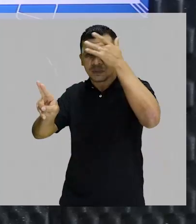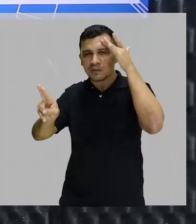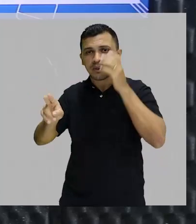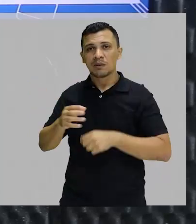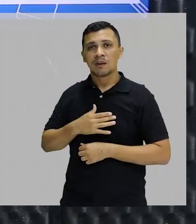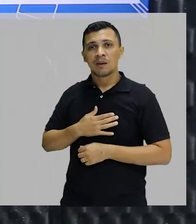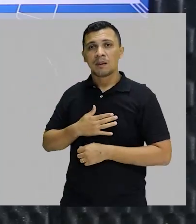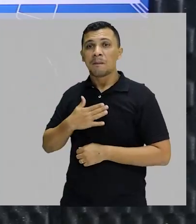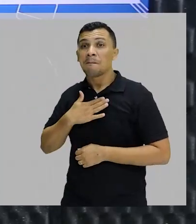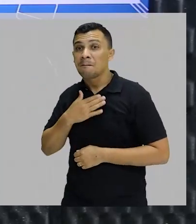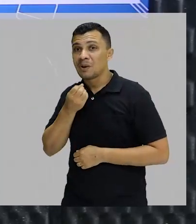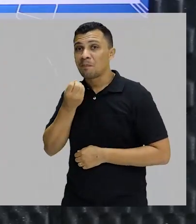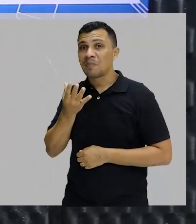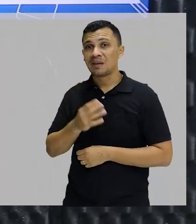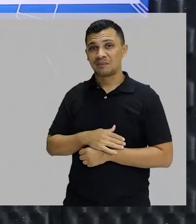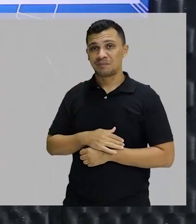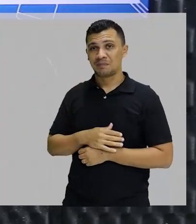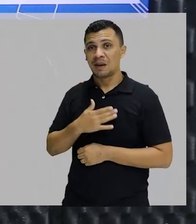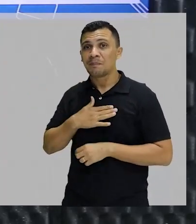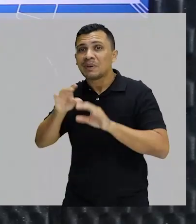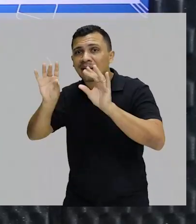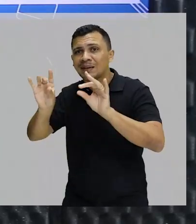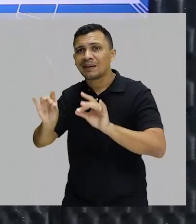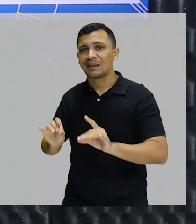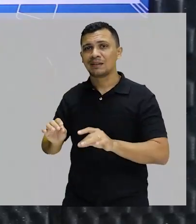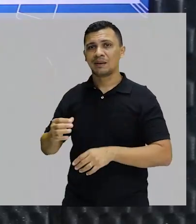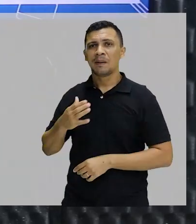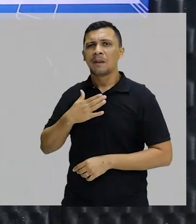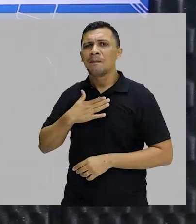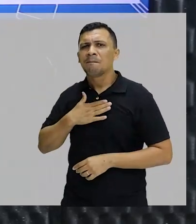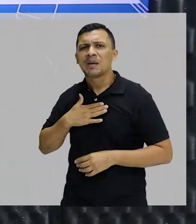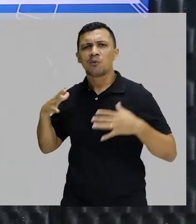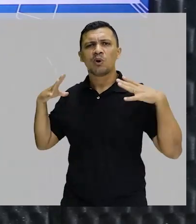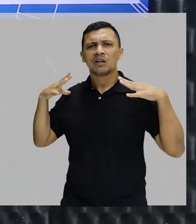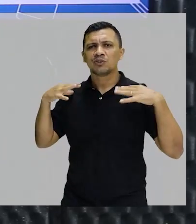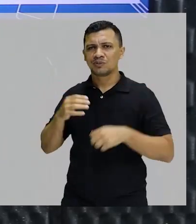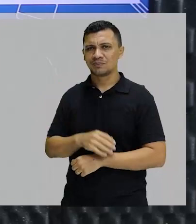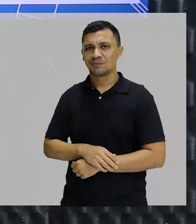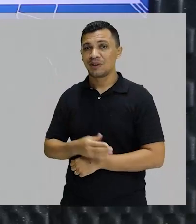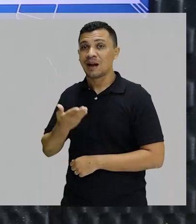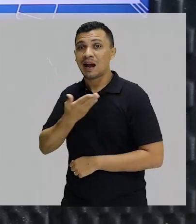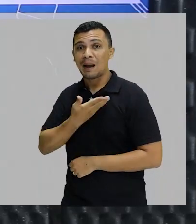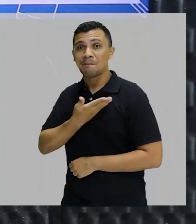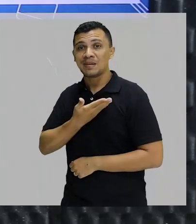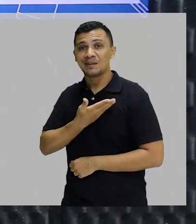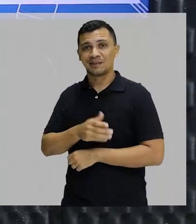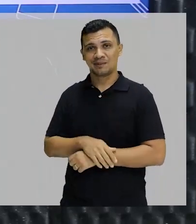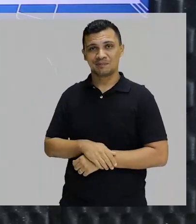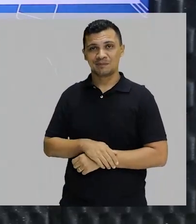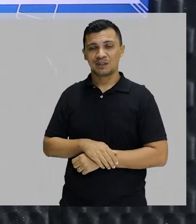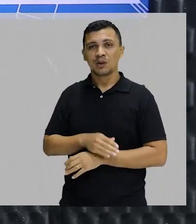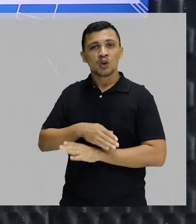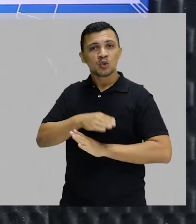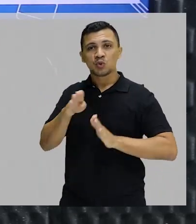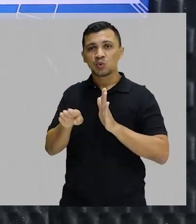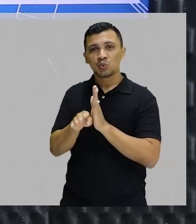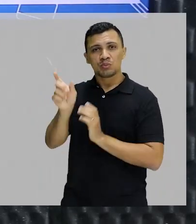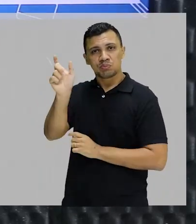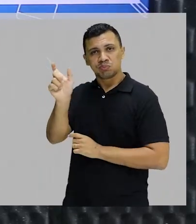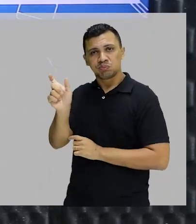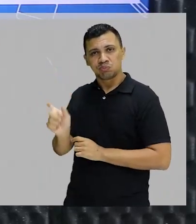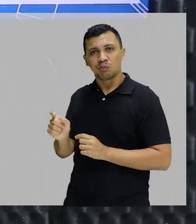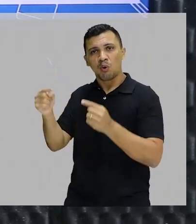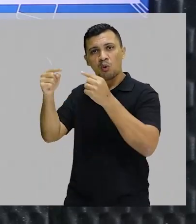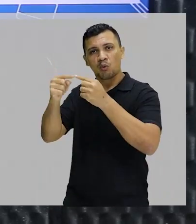meu bem, minha querida, meu anjo, amiga, né? Então, todas essas expressões são vocativos.